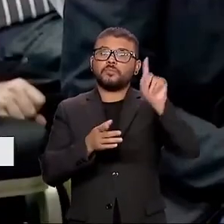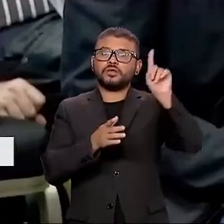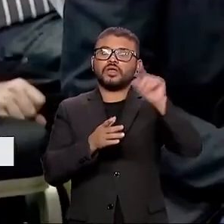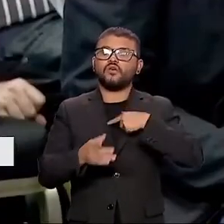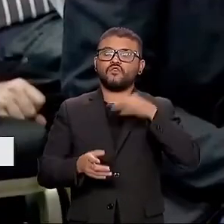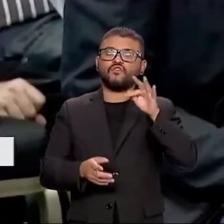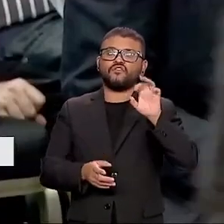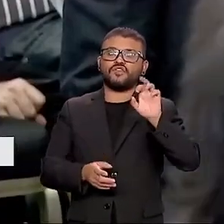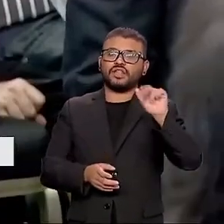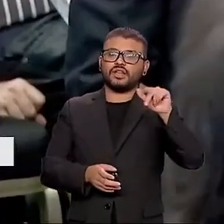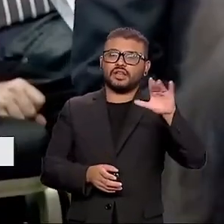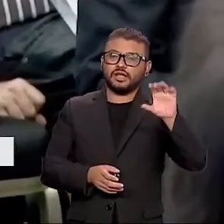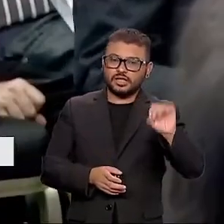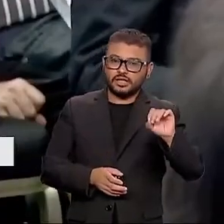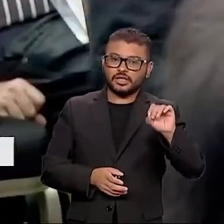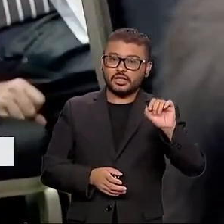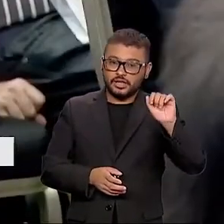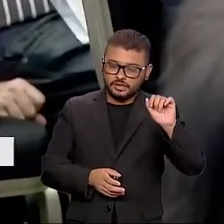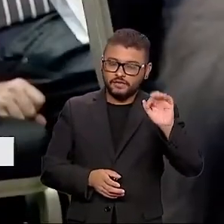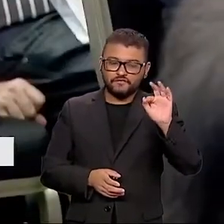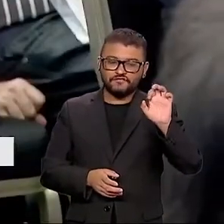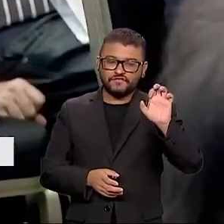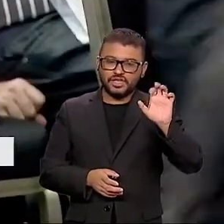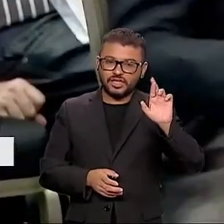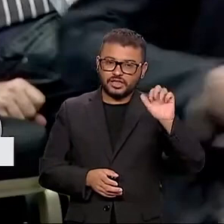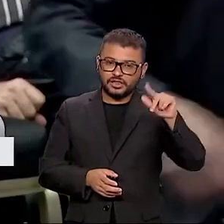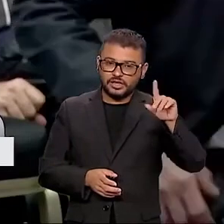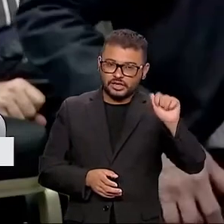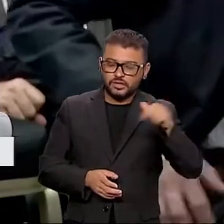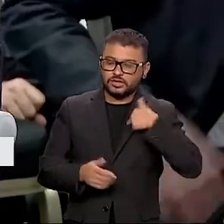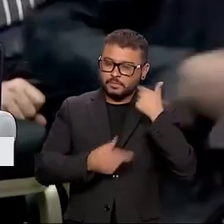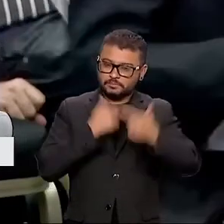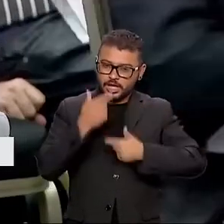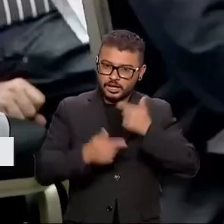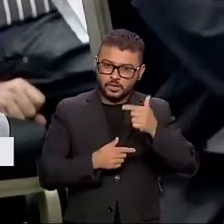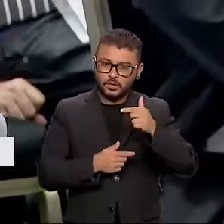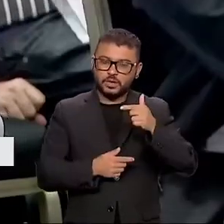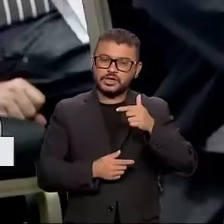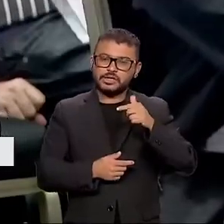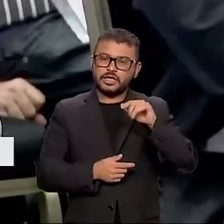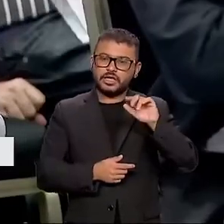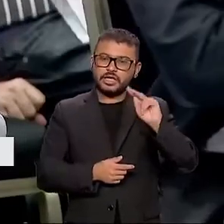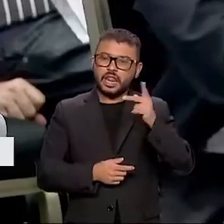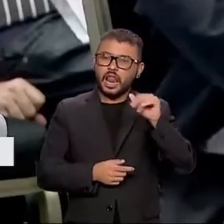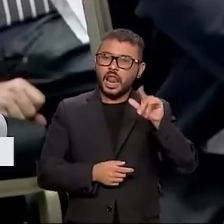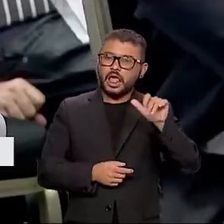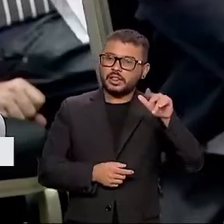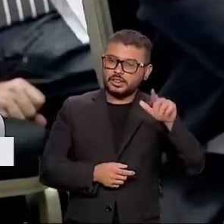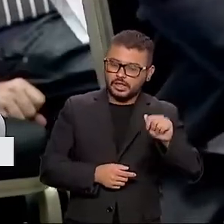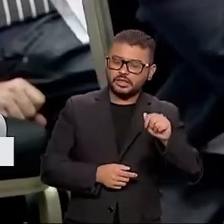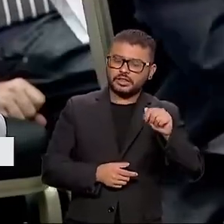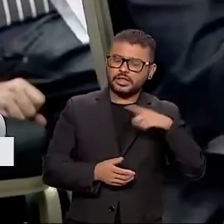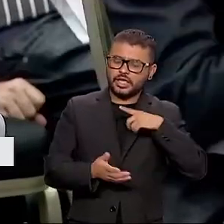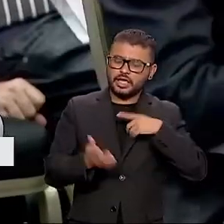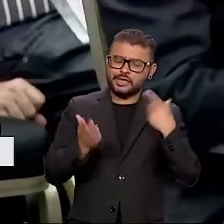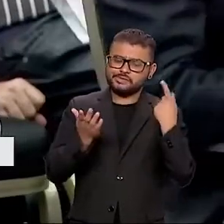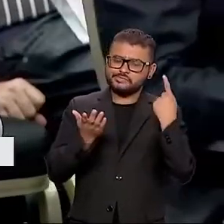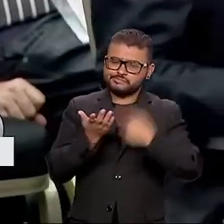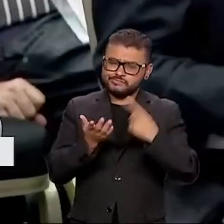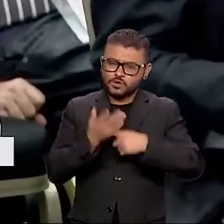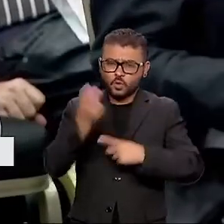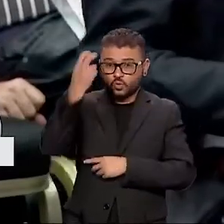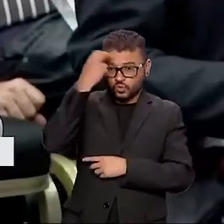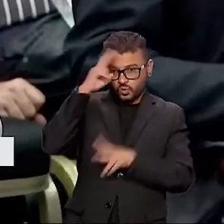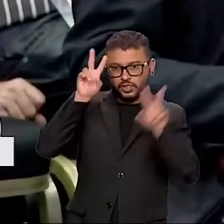do site Holofote Notícias Brasil e da rádio Dublin South FM, na Irlanda. Na sua agenda foi divulgado que o senhor conversou sobre